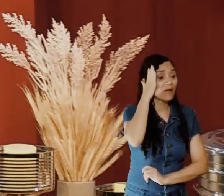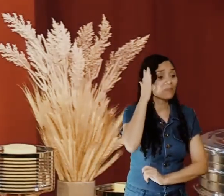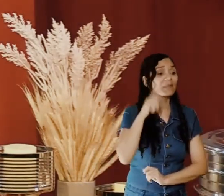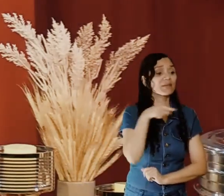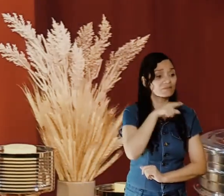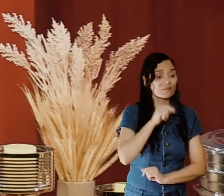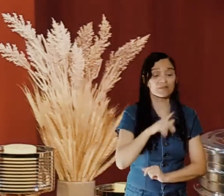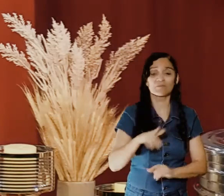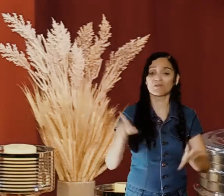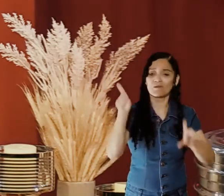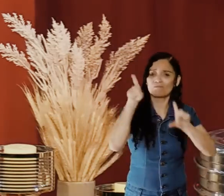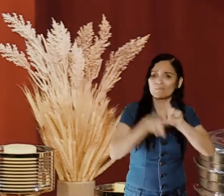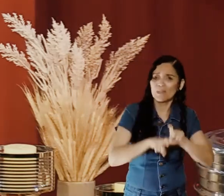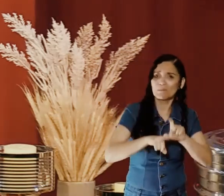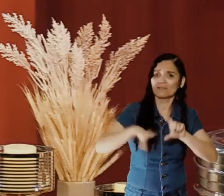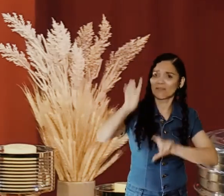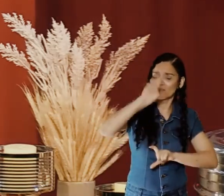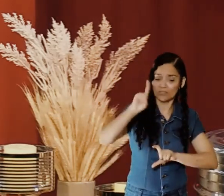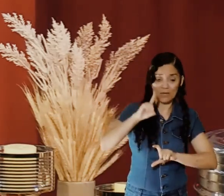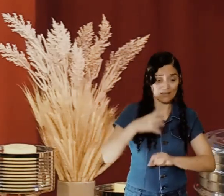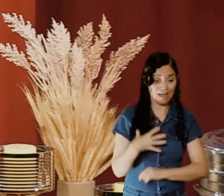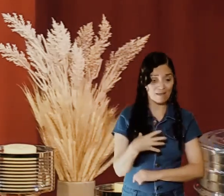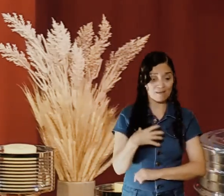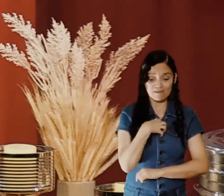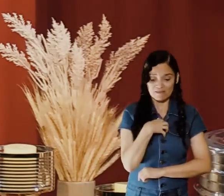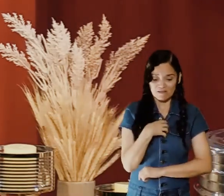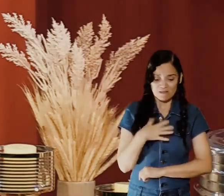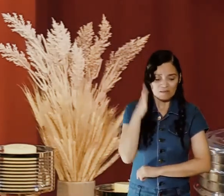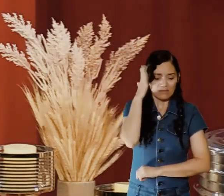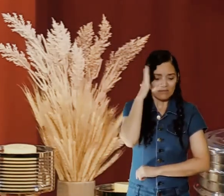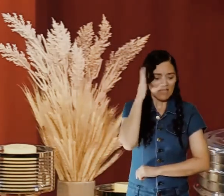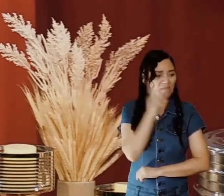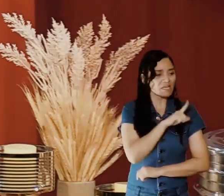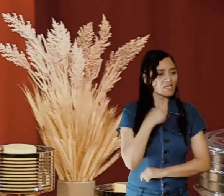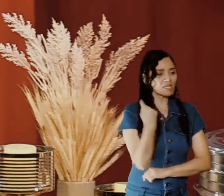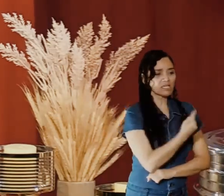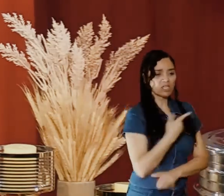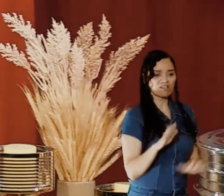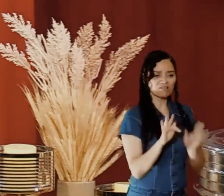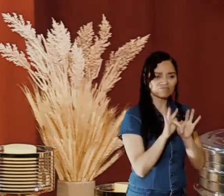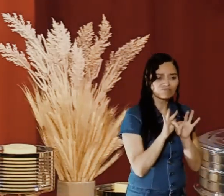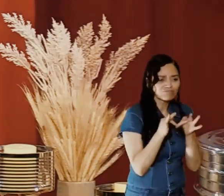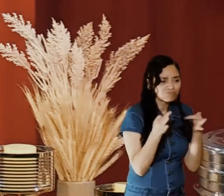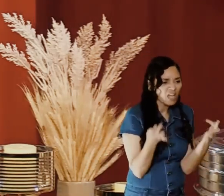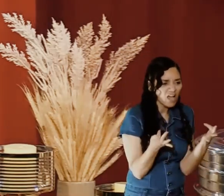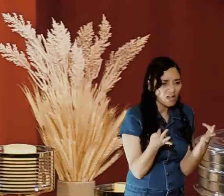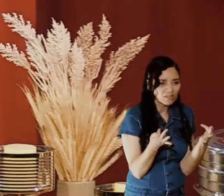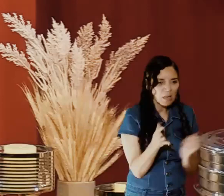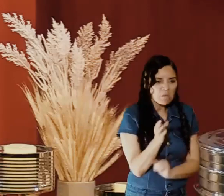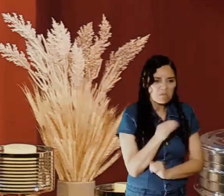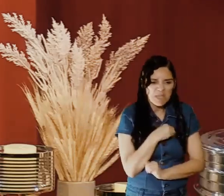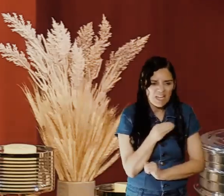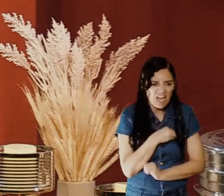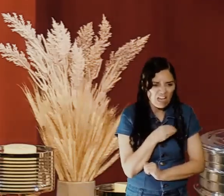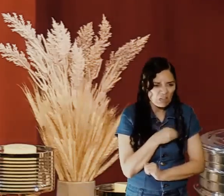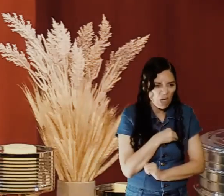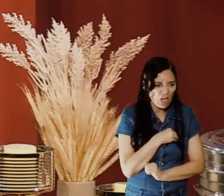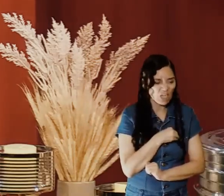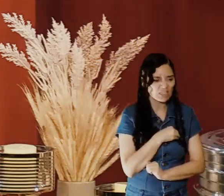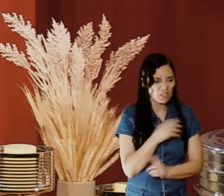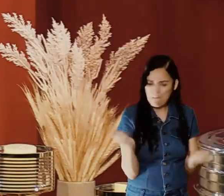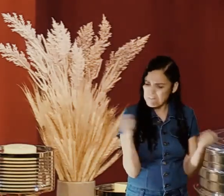e eu somos pequenos, falhos, pecadores, incapazes, e